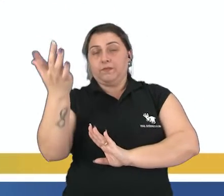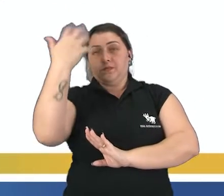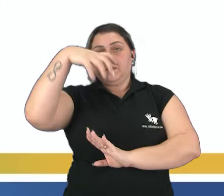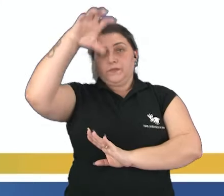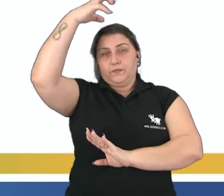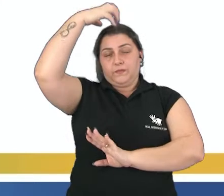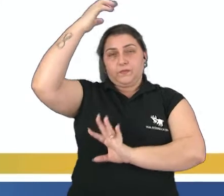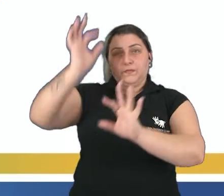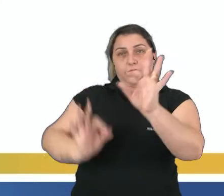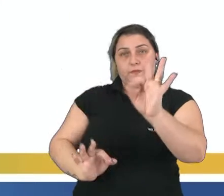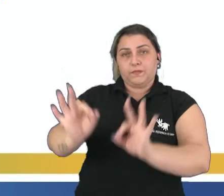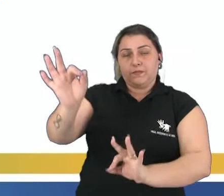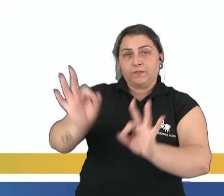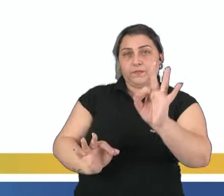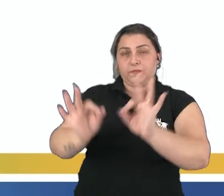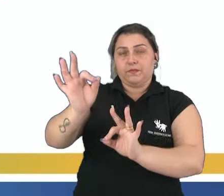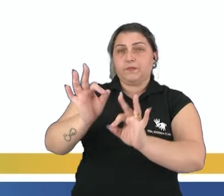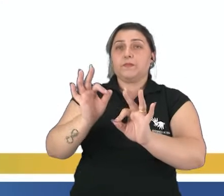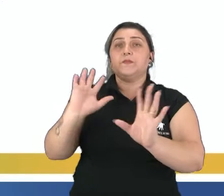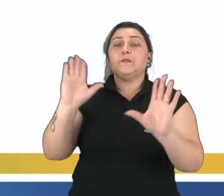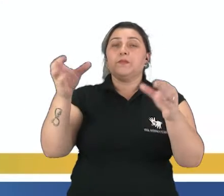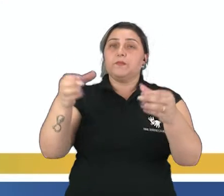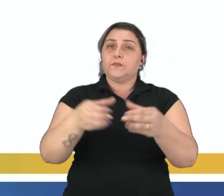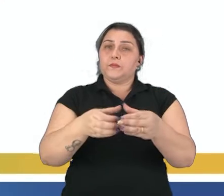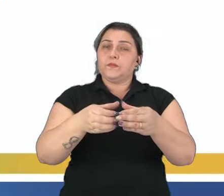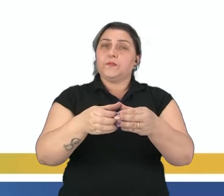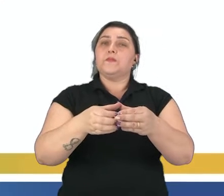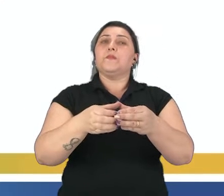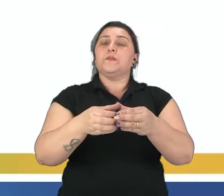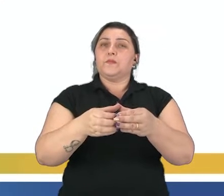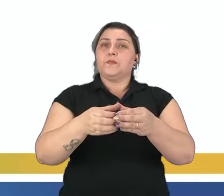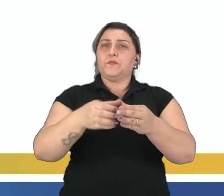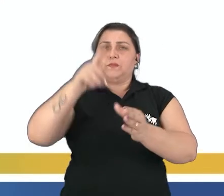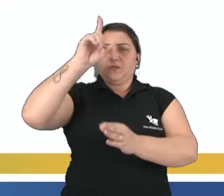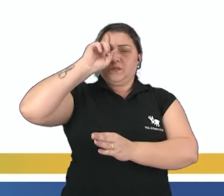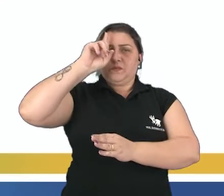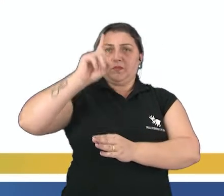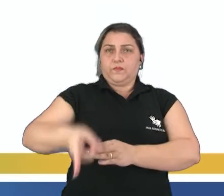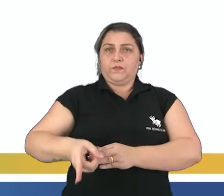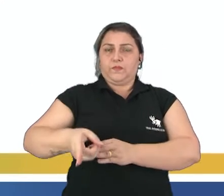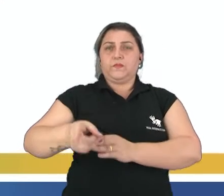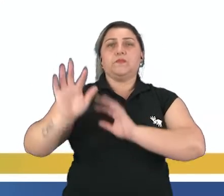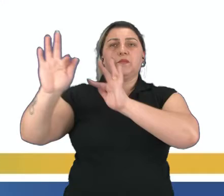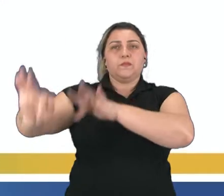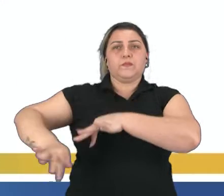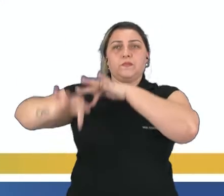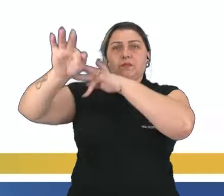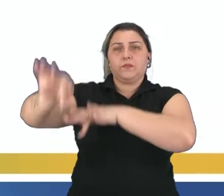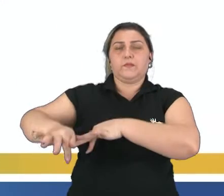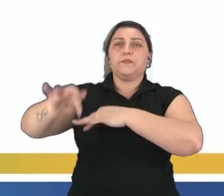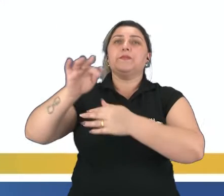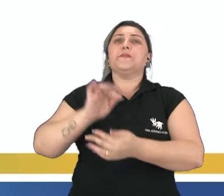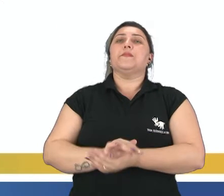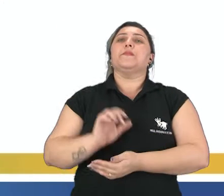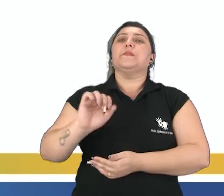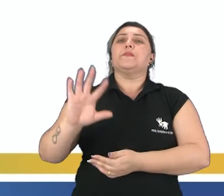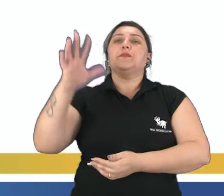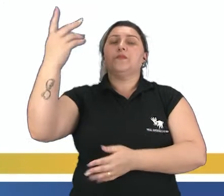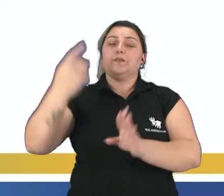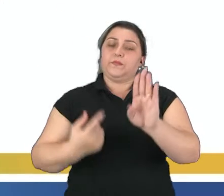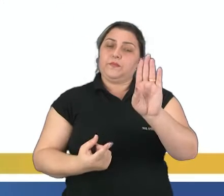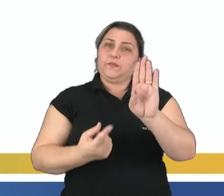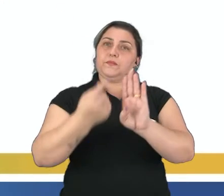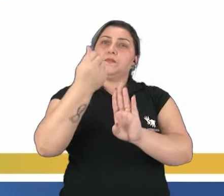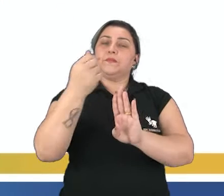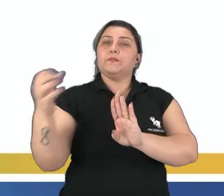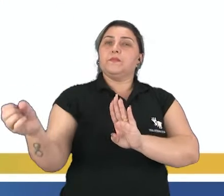reis a organização de um exército para impor sua autoridade à nobreza feudal. O que acontece? A burguesia, que